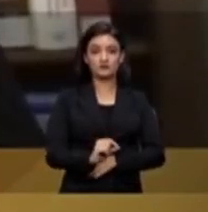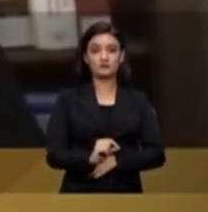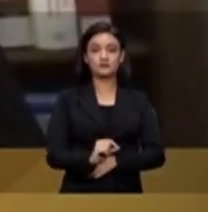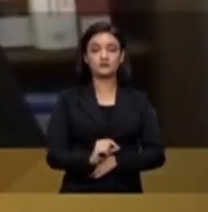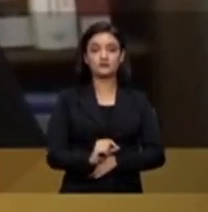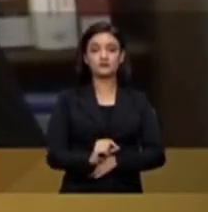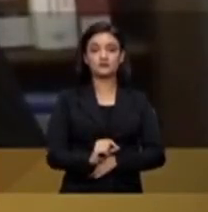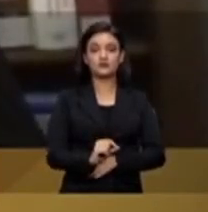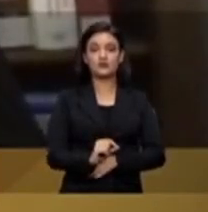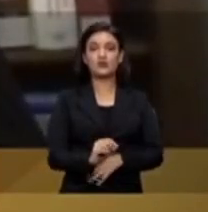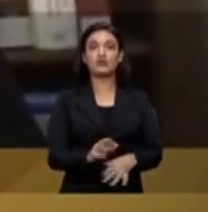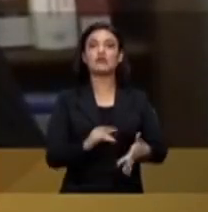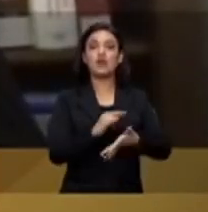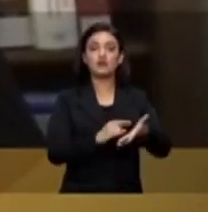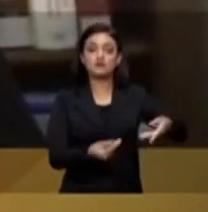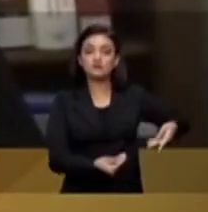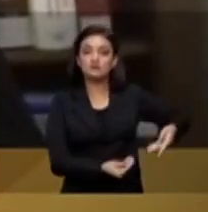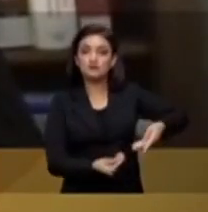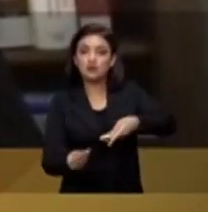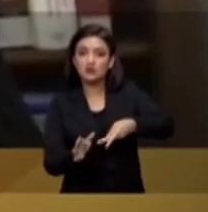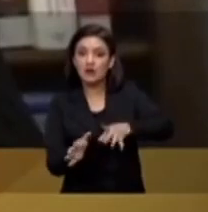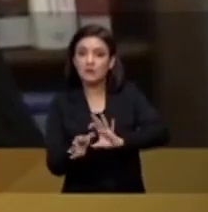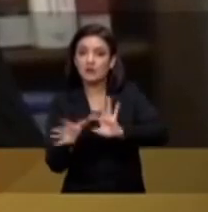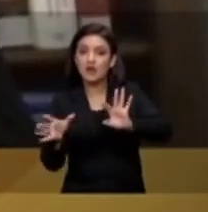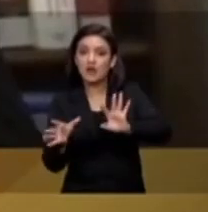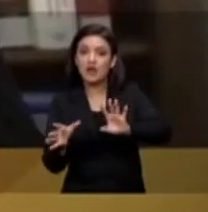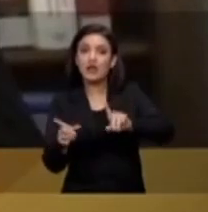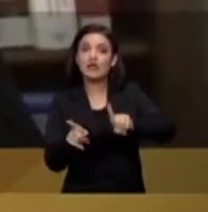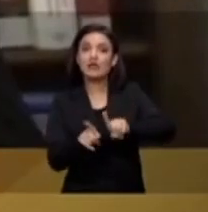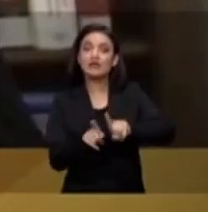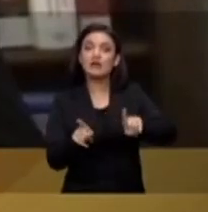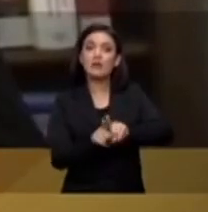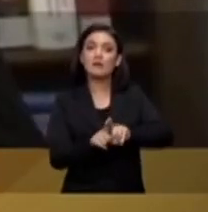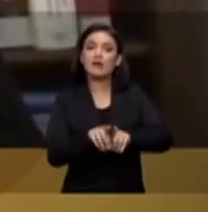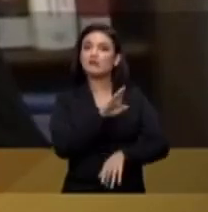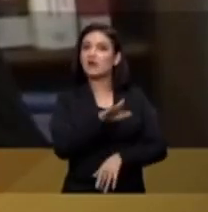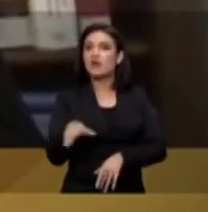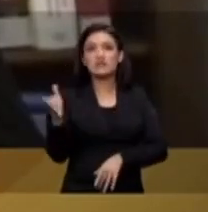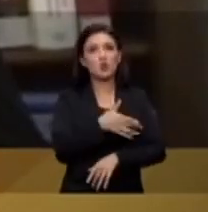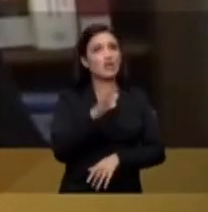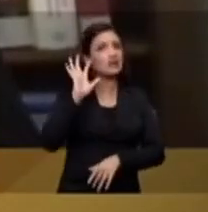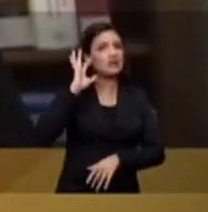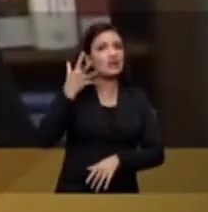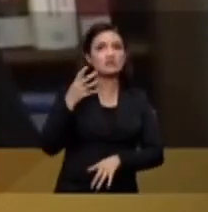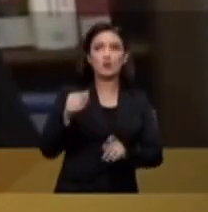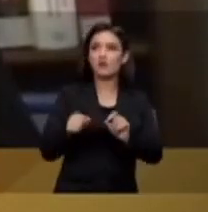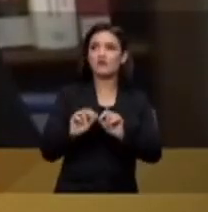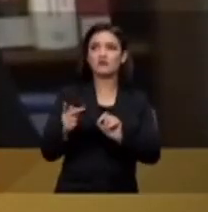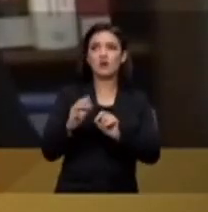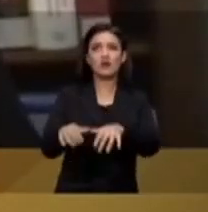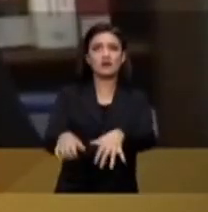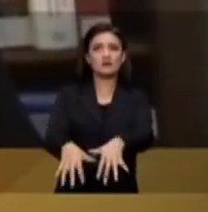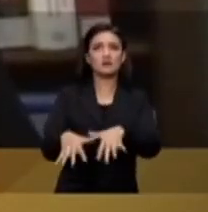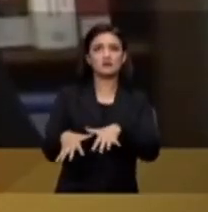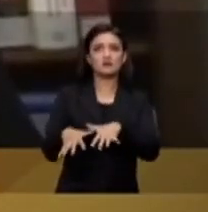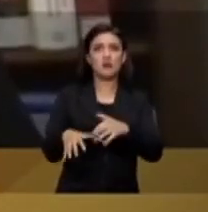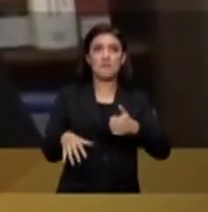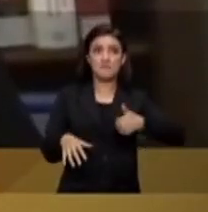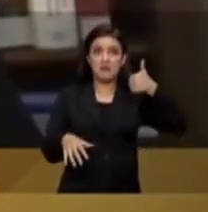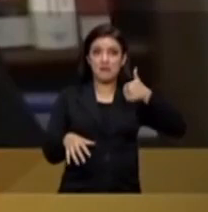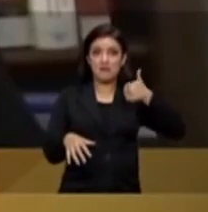a decisão que havia submetido habeas corpus ao plenário da corte. Ou seja, há uma primeira